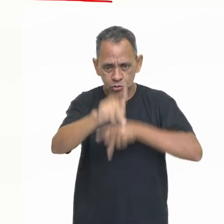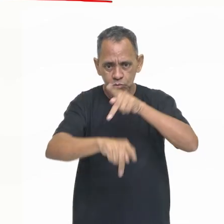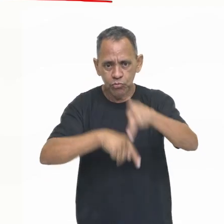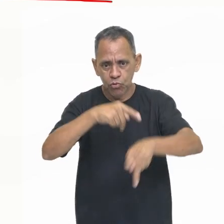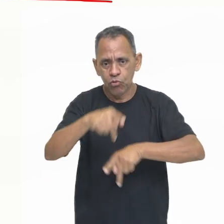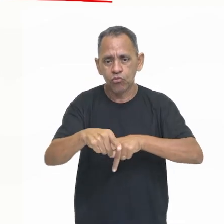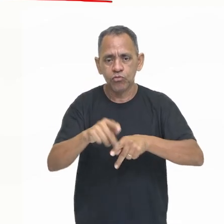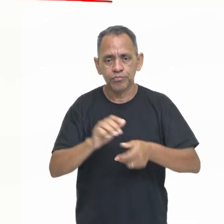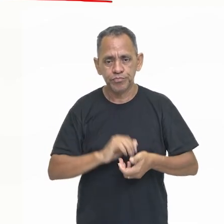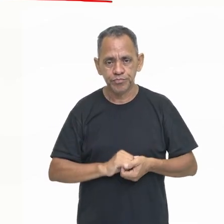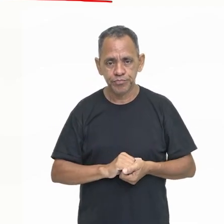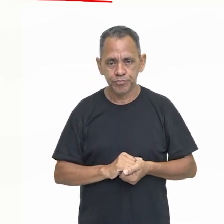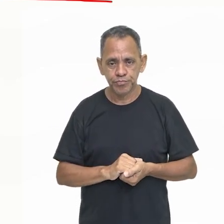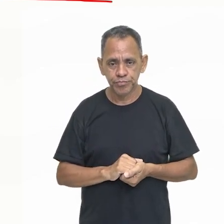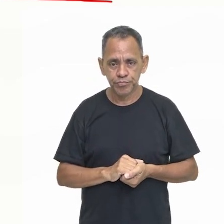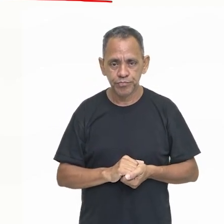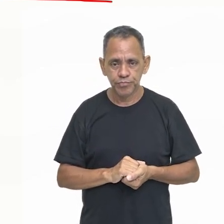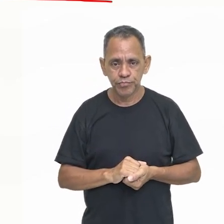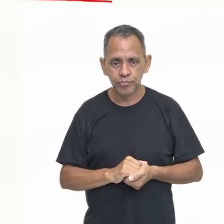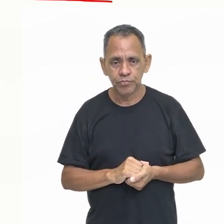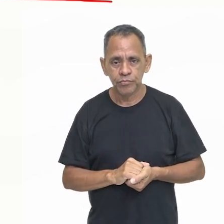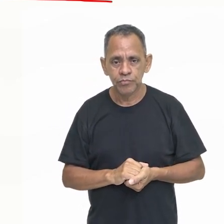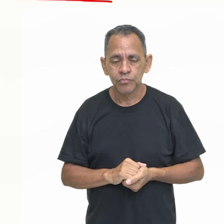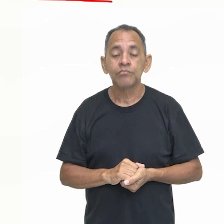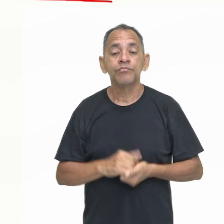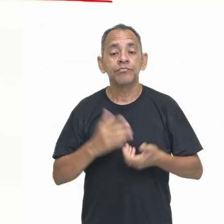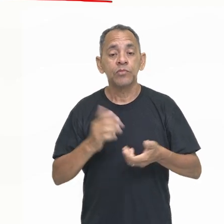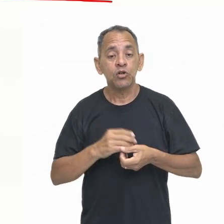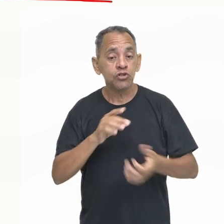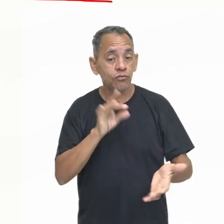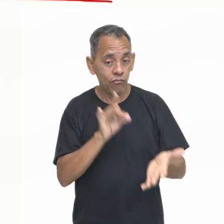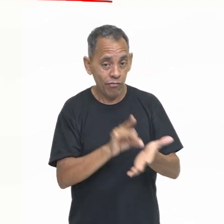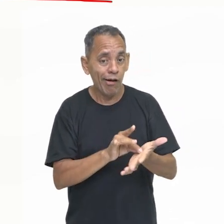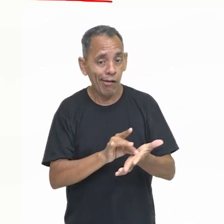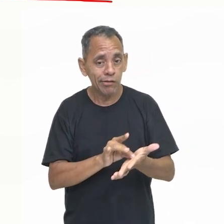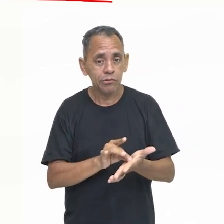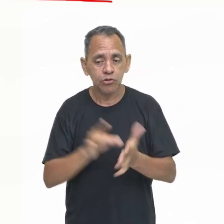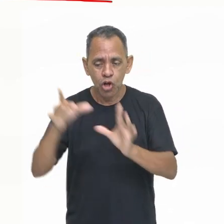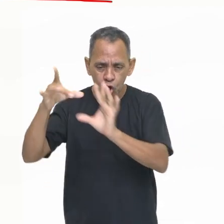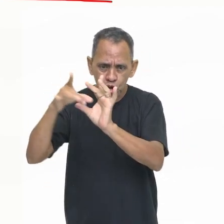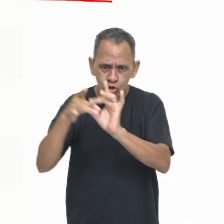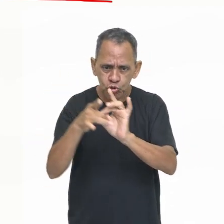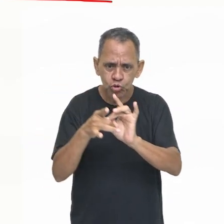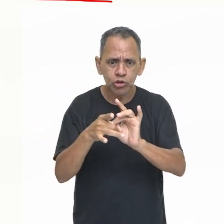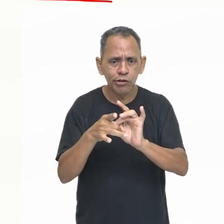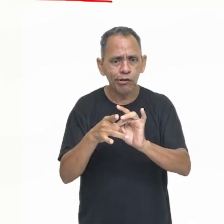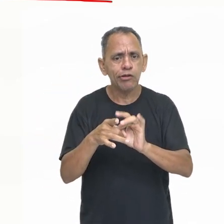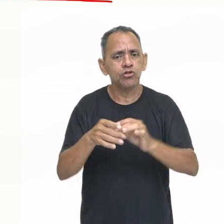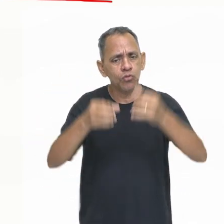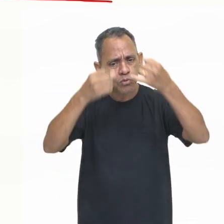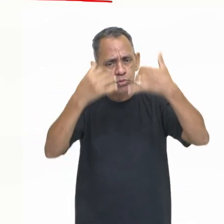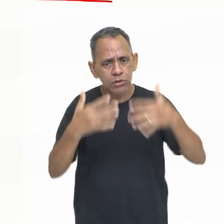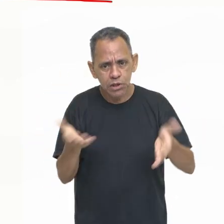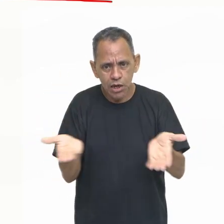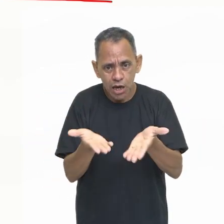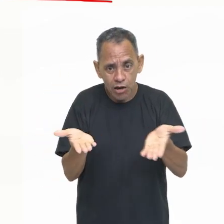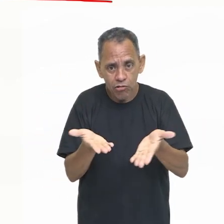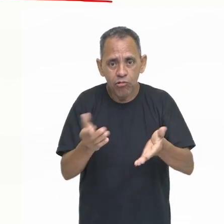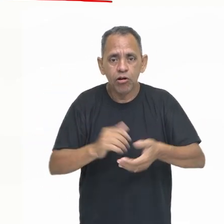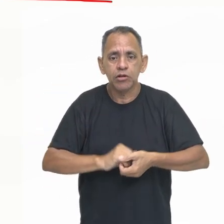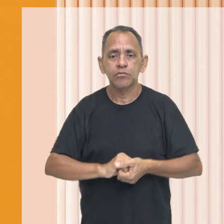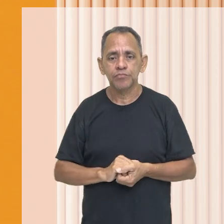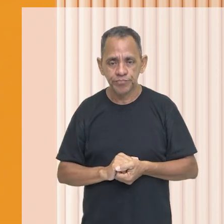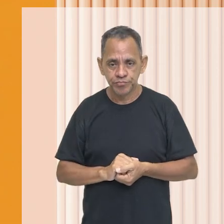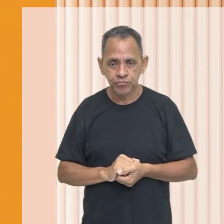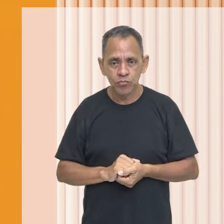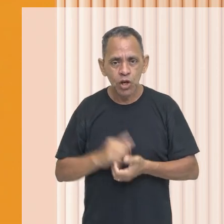olha só, é justamente esse o contexto na qual iremos estar,